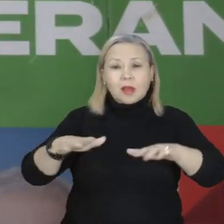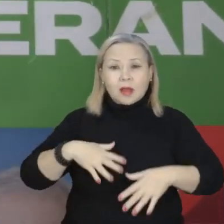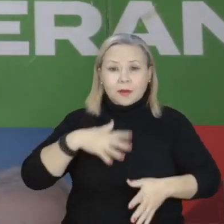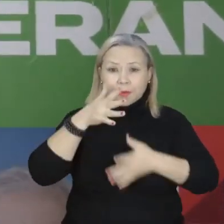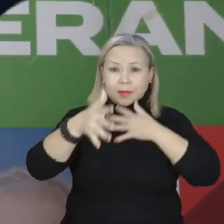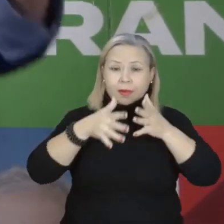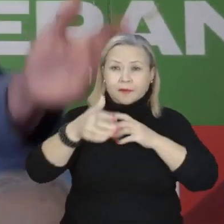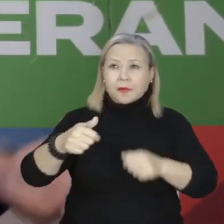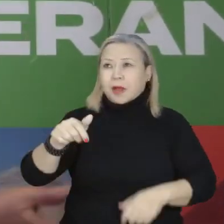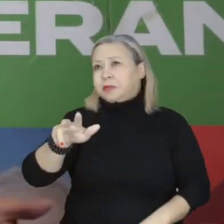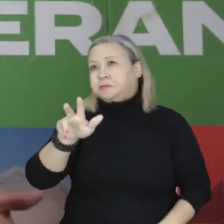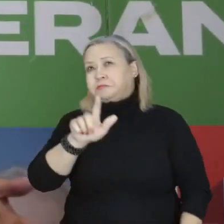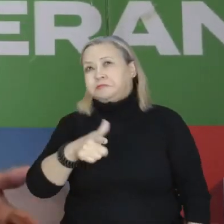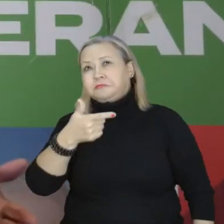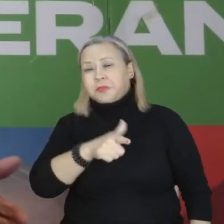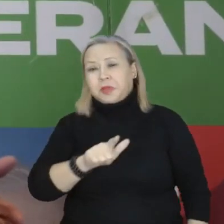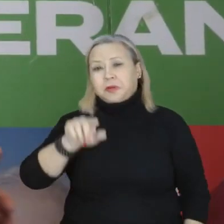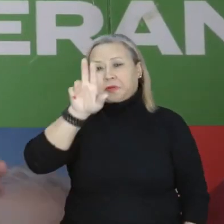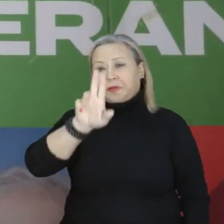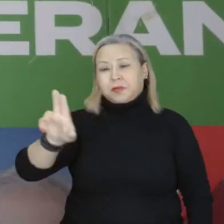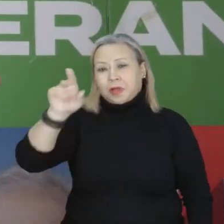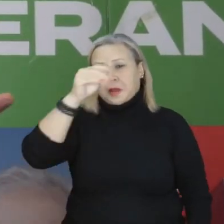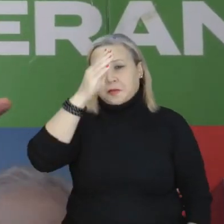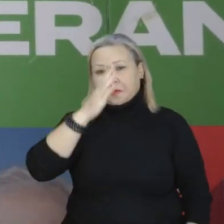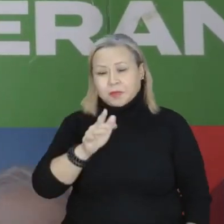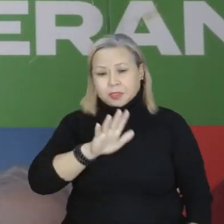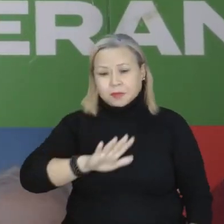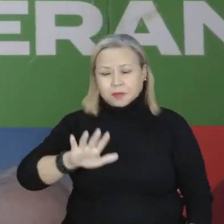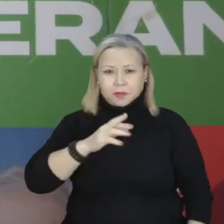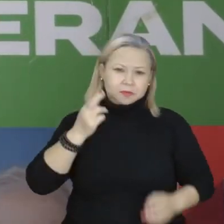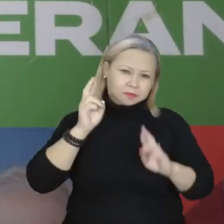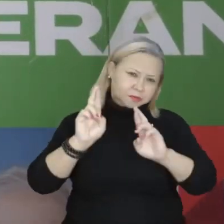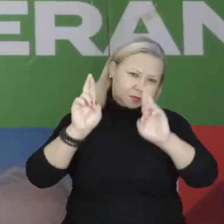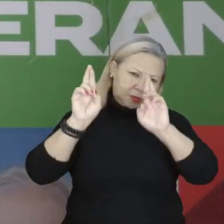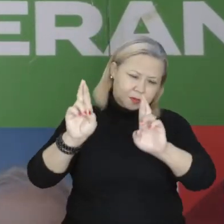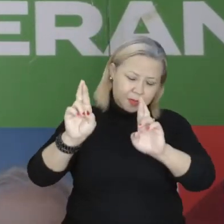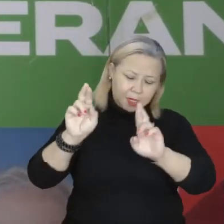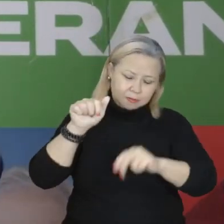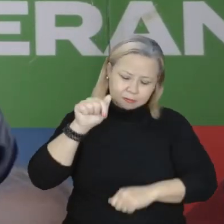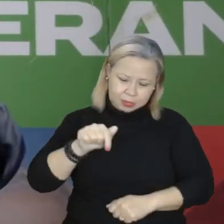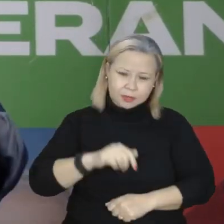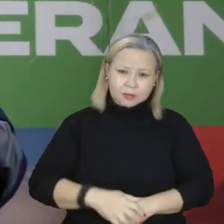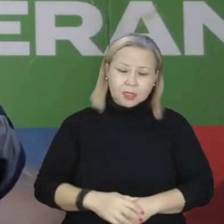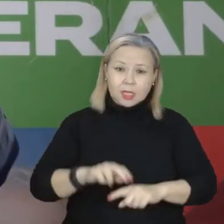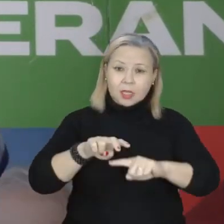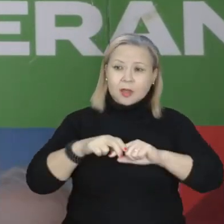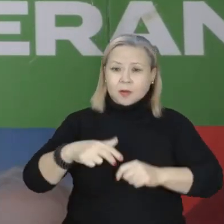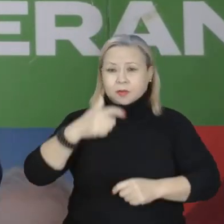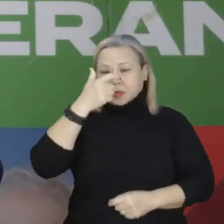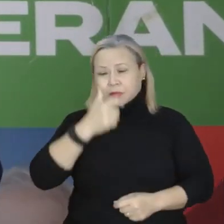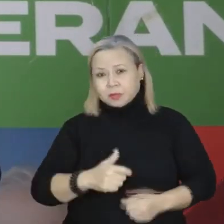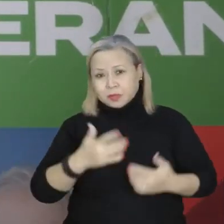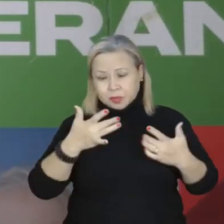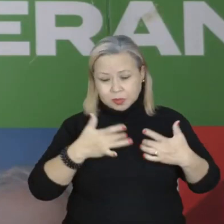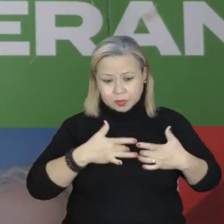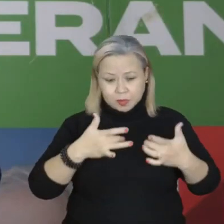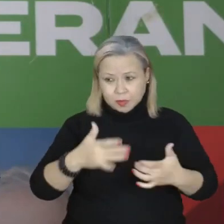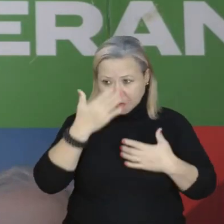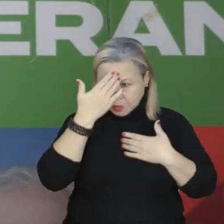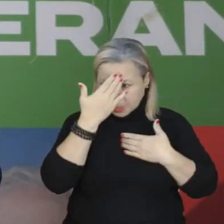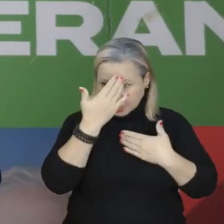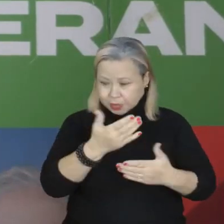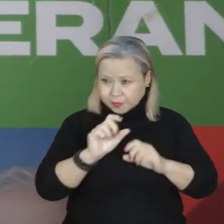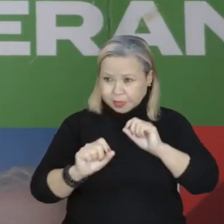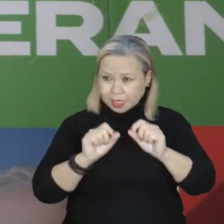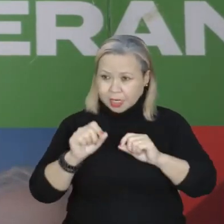outras universidades do Brasil inteiro. É isso que eu espero. Por isso, eu sou gratificado de ir